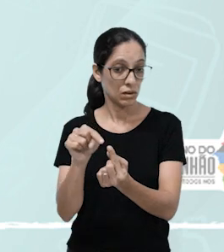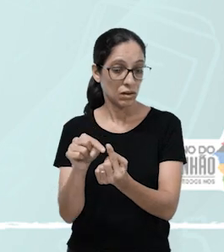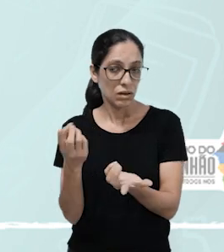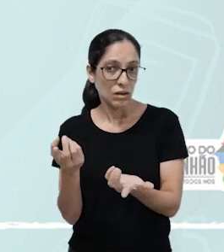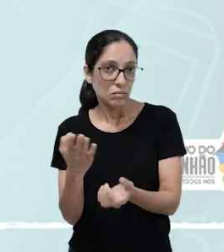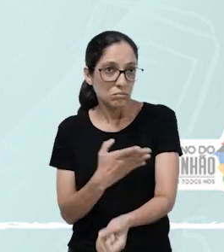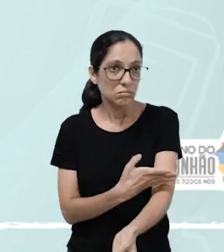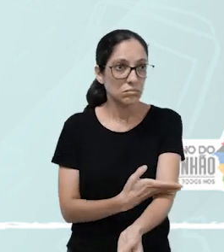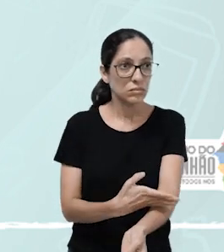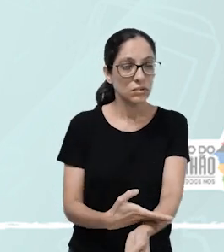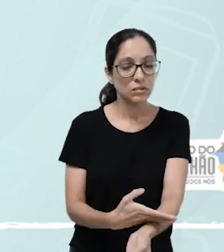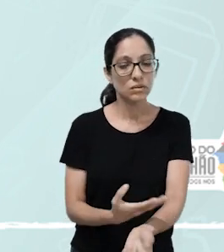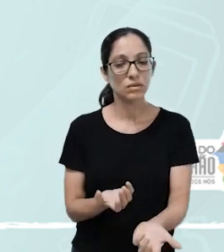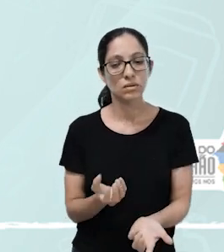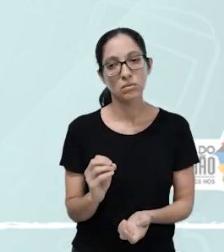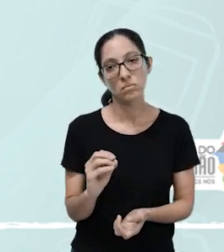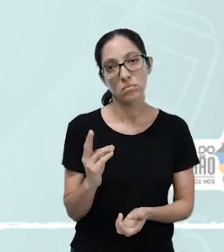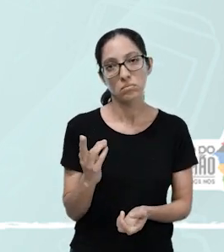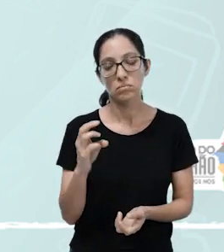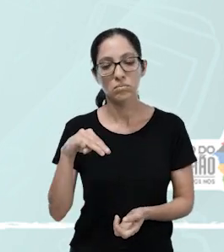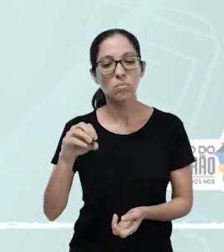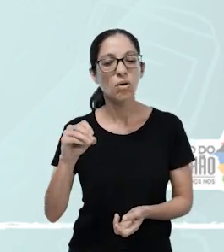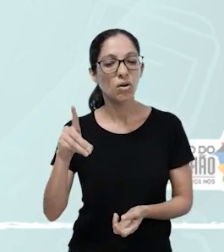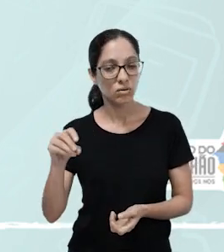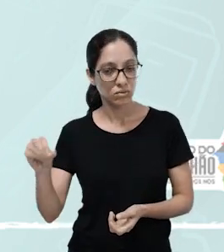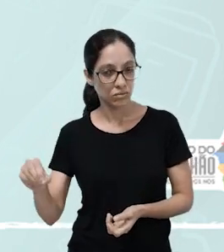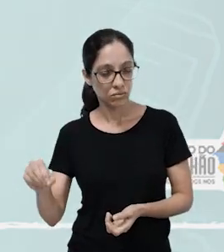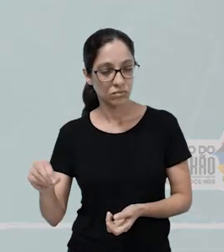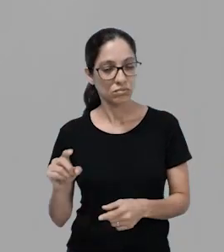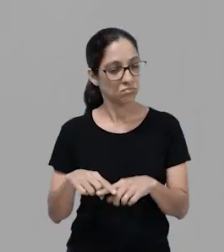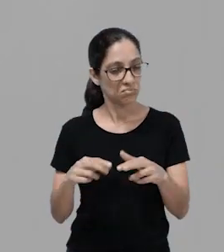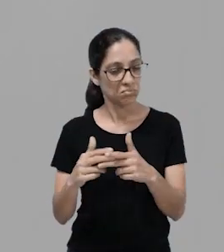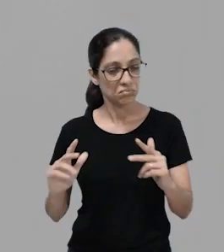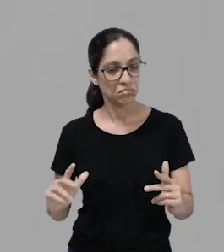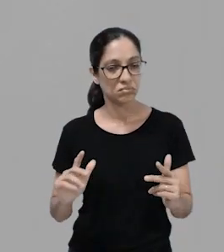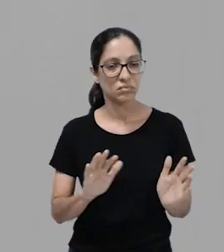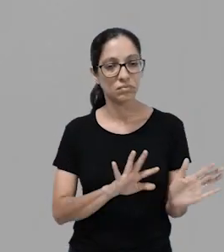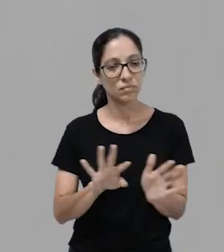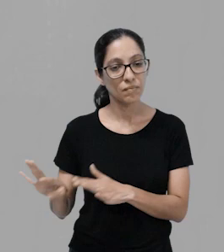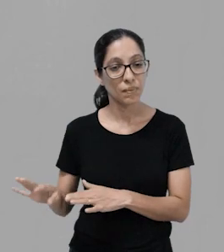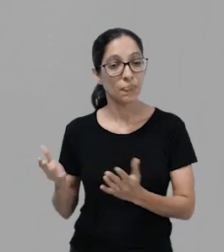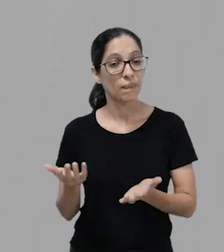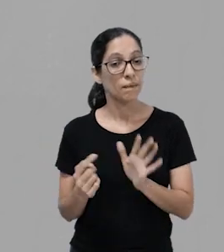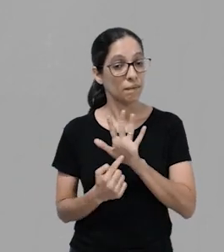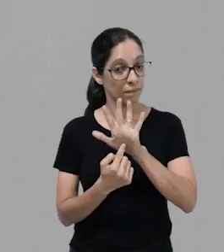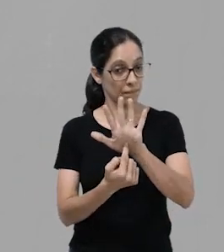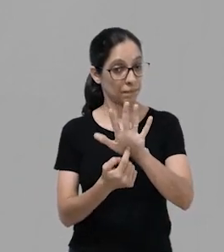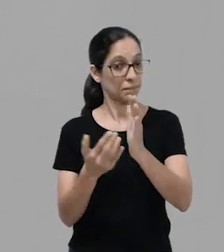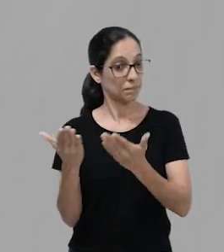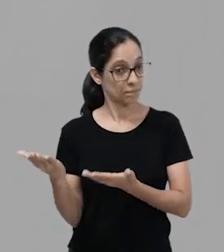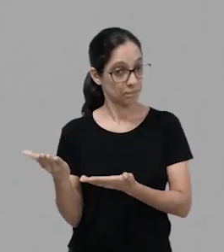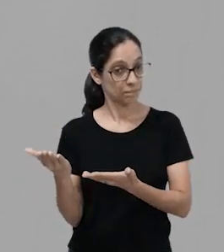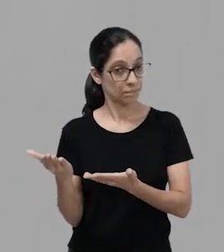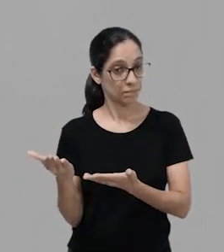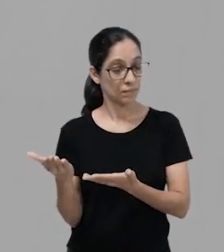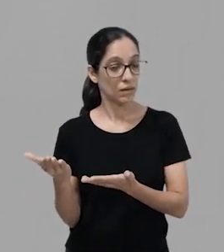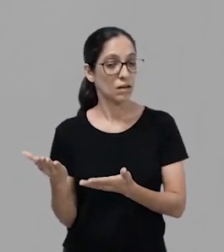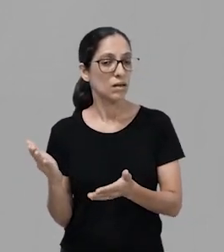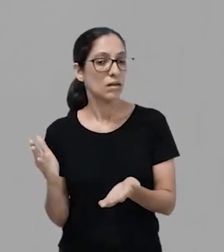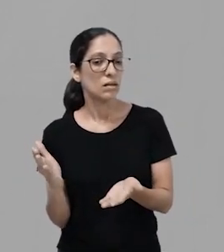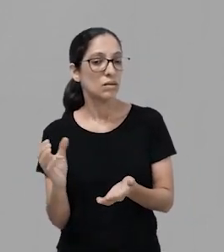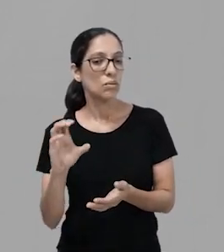a uma maneira ou um jeito de alguma coisa. Então, vamos ver como é que eles ficam, ó. Qual que é a ideia